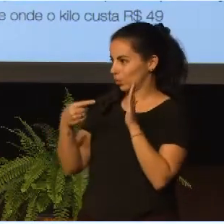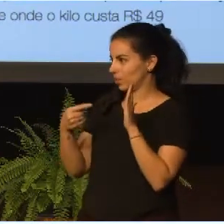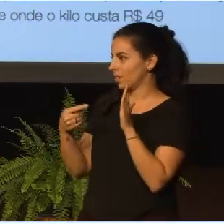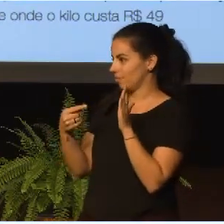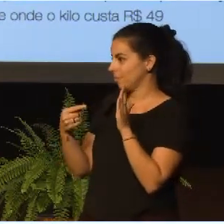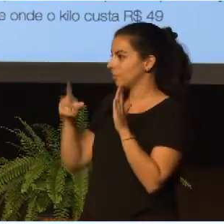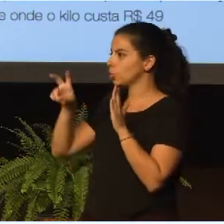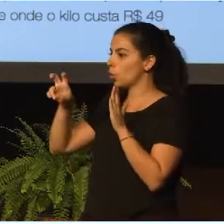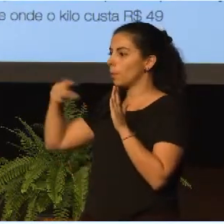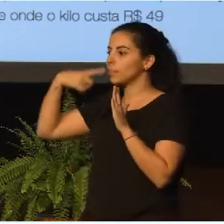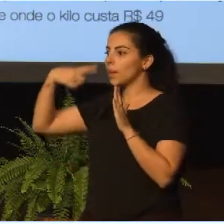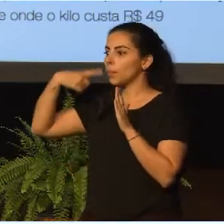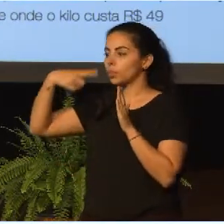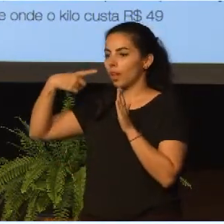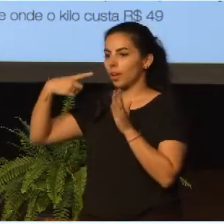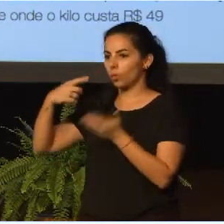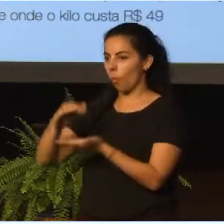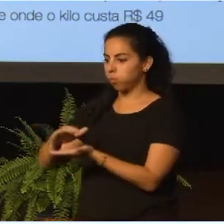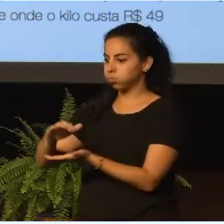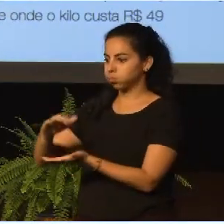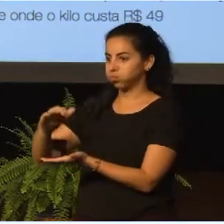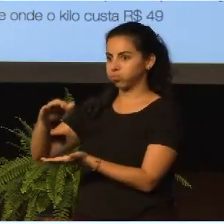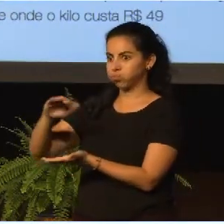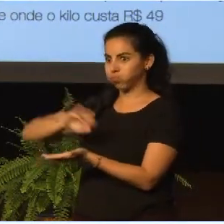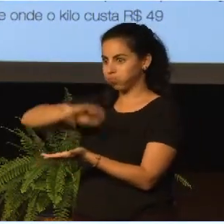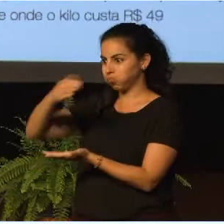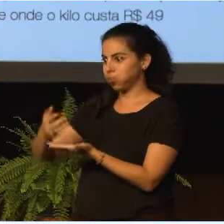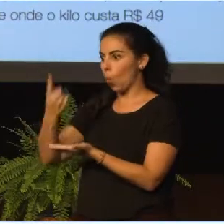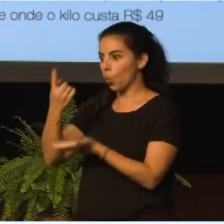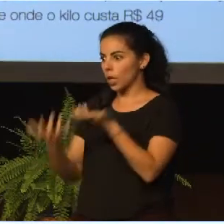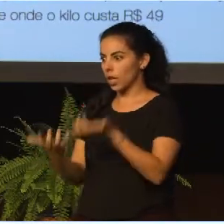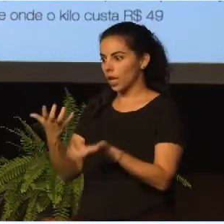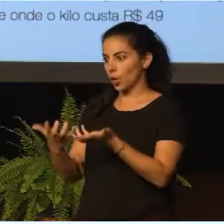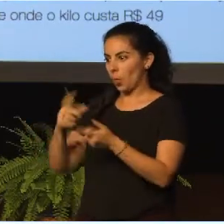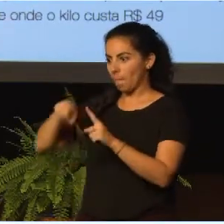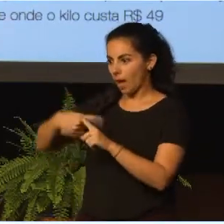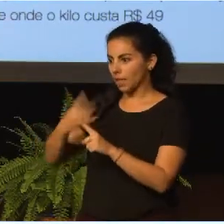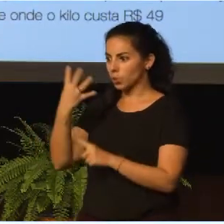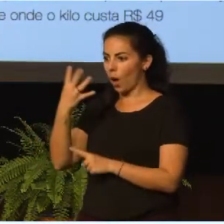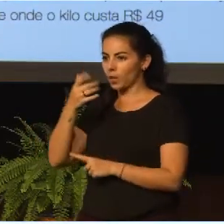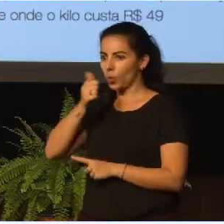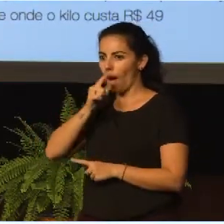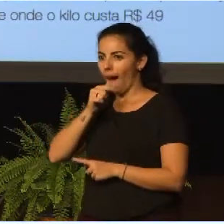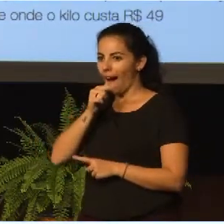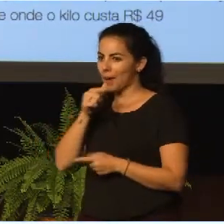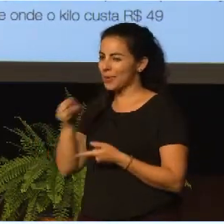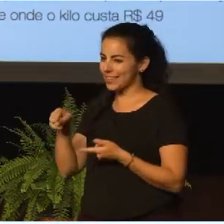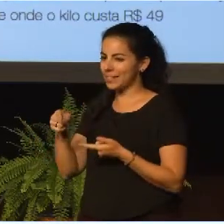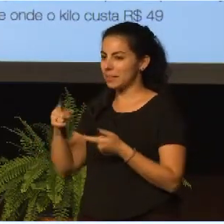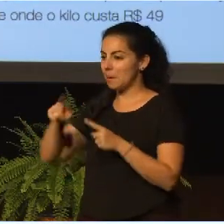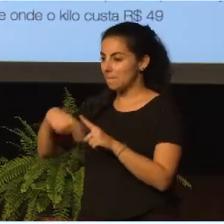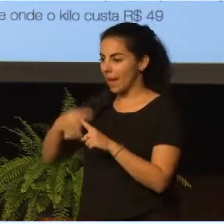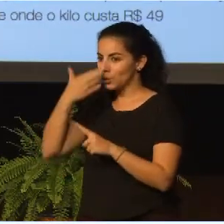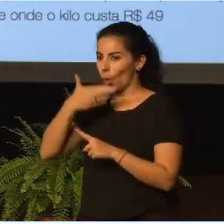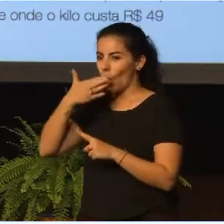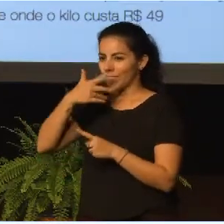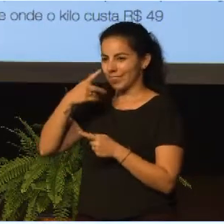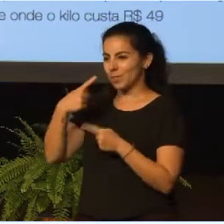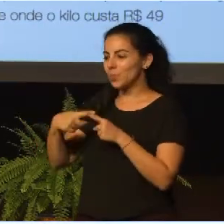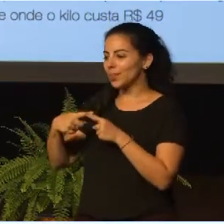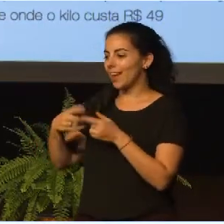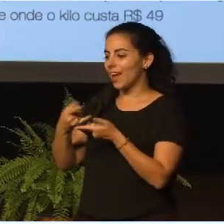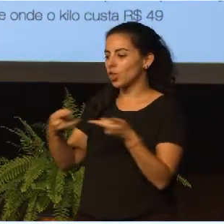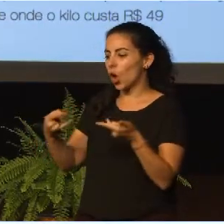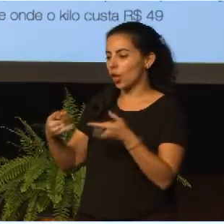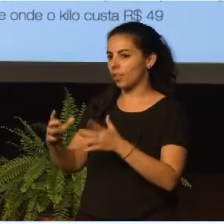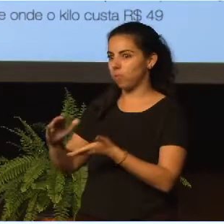deputado almoçou 1,2 kg, mais suco, mais refrigerante, mais 4 águas, mais docinho. A irregularidade era o docinho, tá? Porque aí já é demais também, né? A